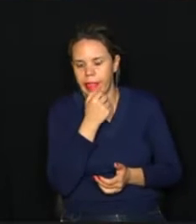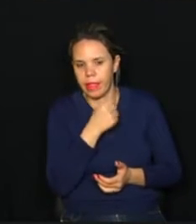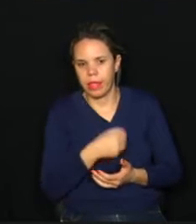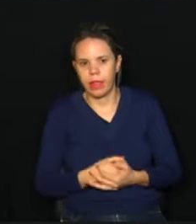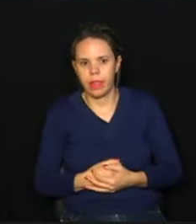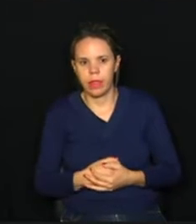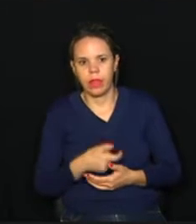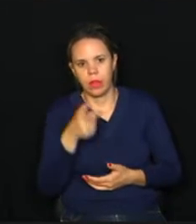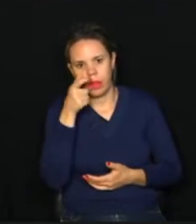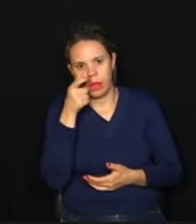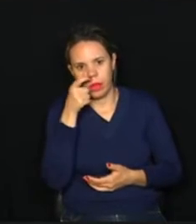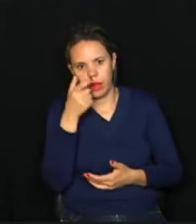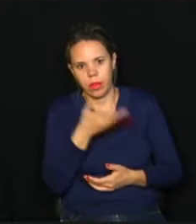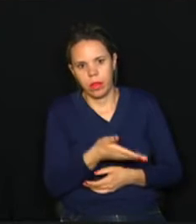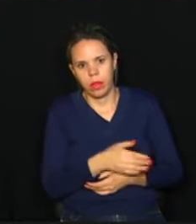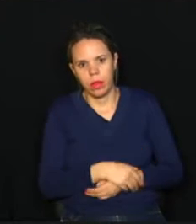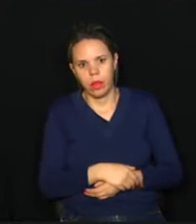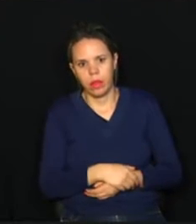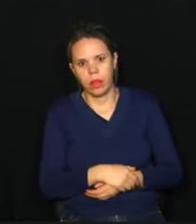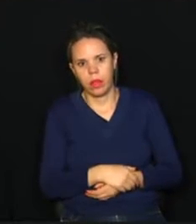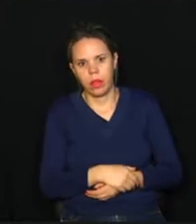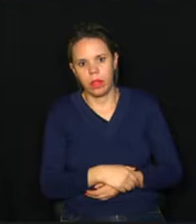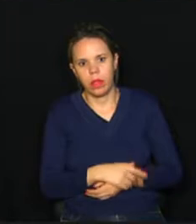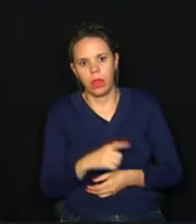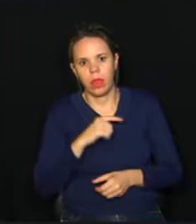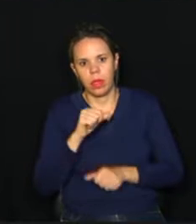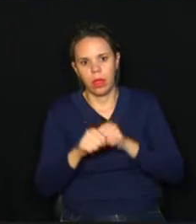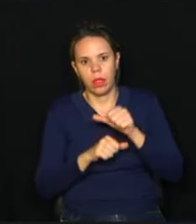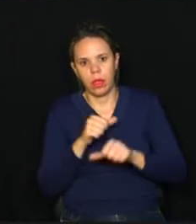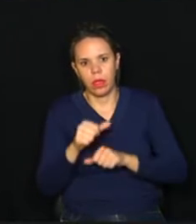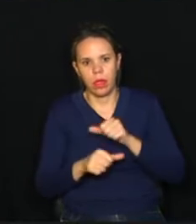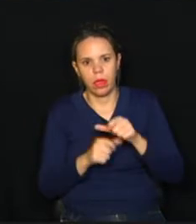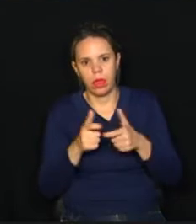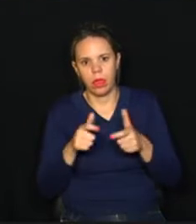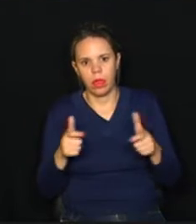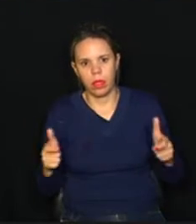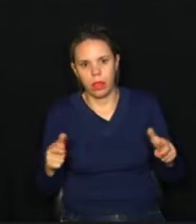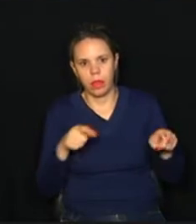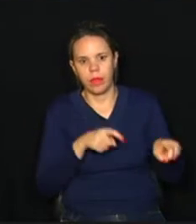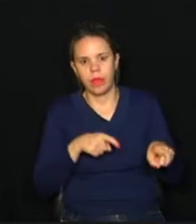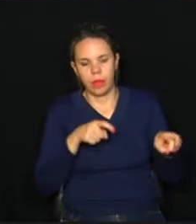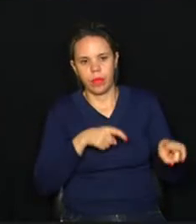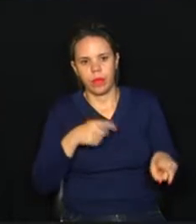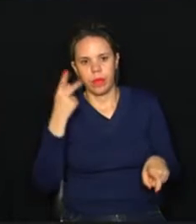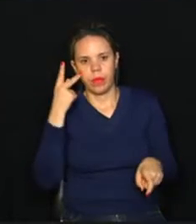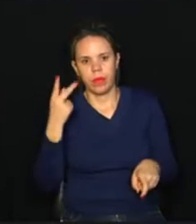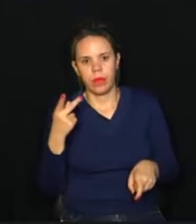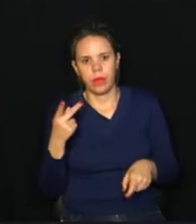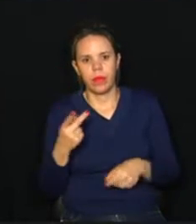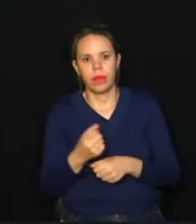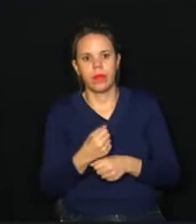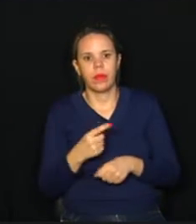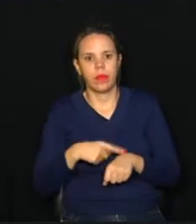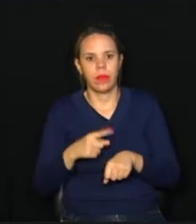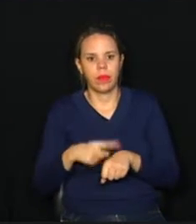Nós vemos que houve uma transformação muito grande da agricultura de São Paulo nos últimos